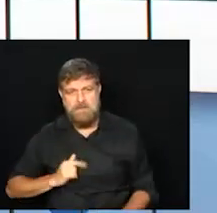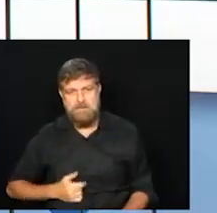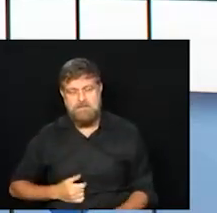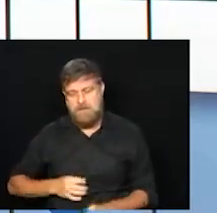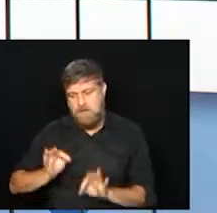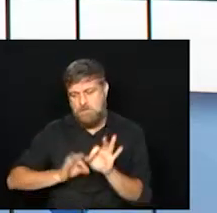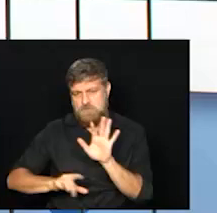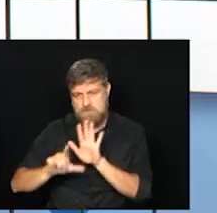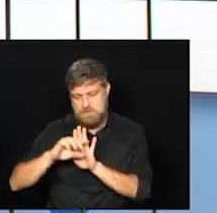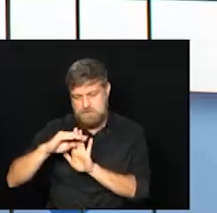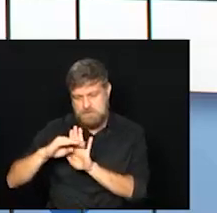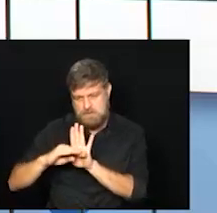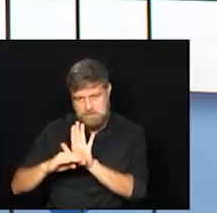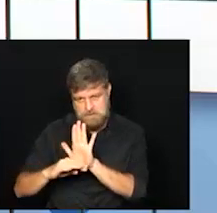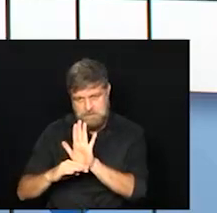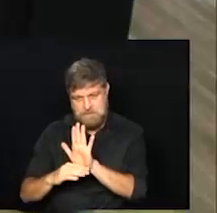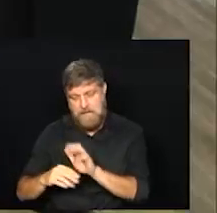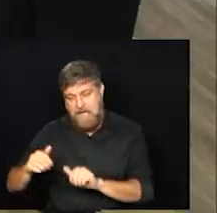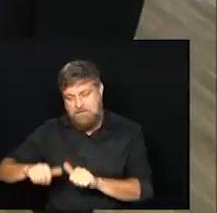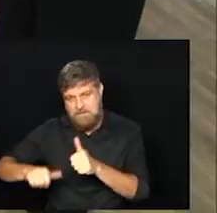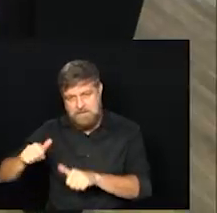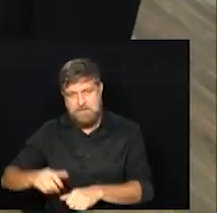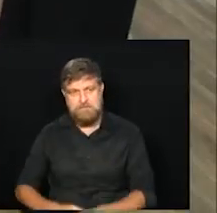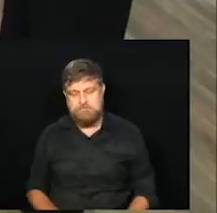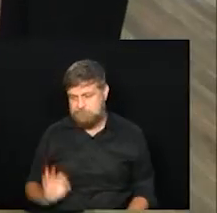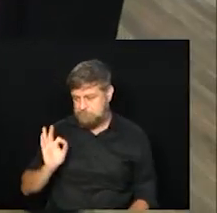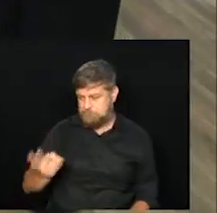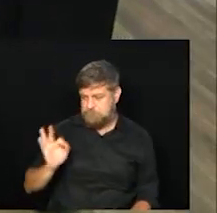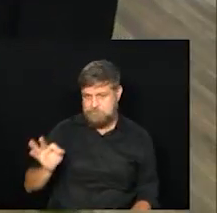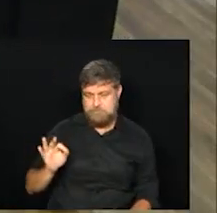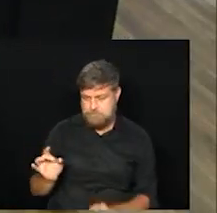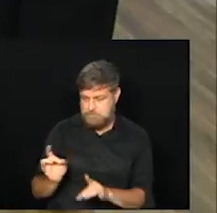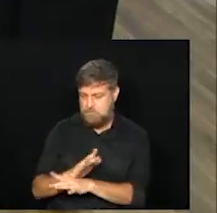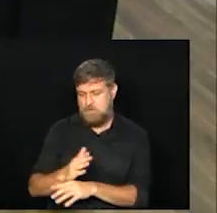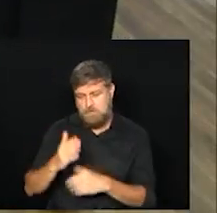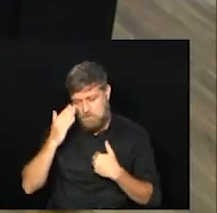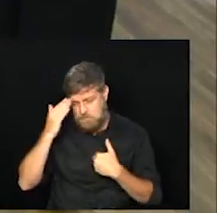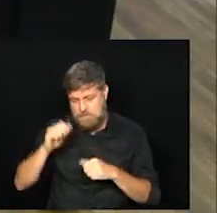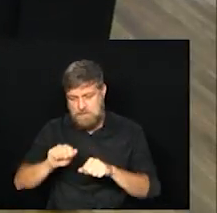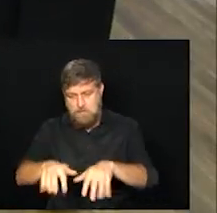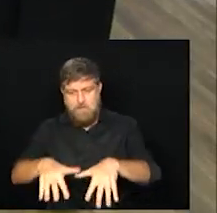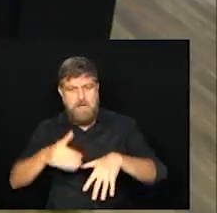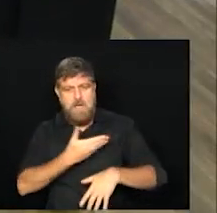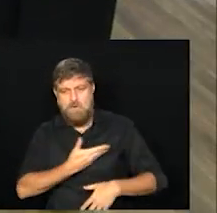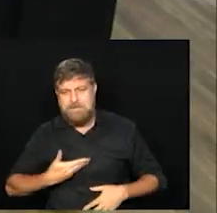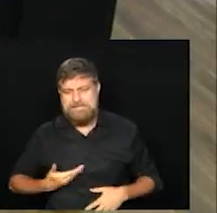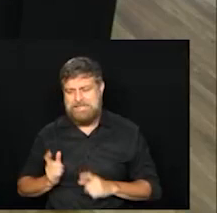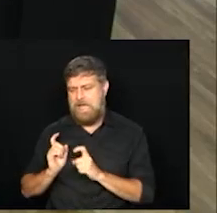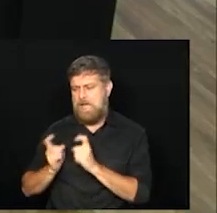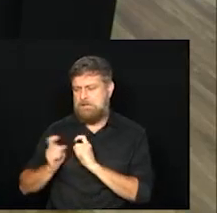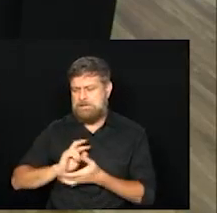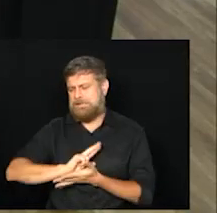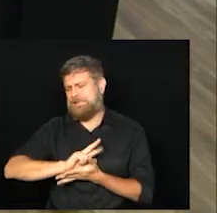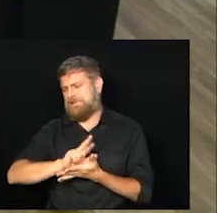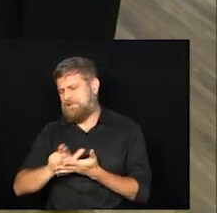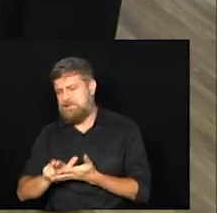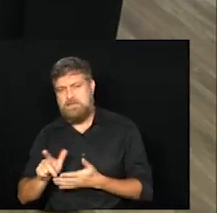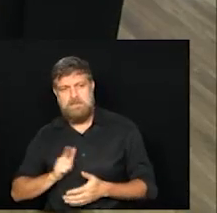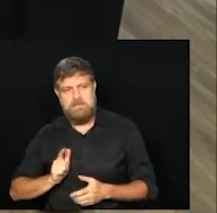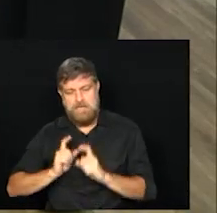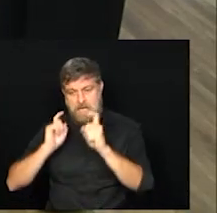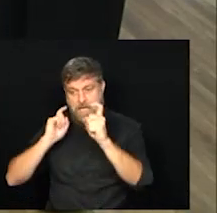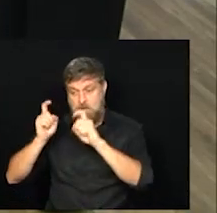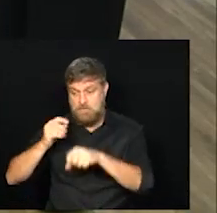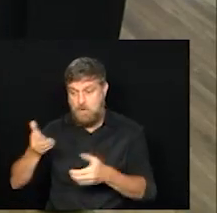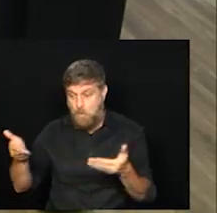de projetos que estão na pauta. Certíssimo, Mirna Abreu. Muitas audiências, reuniões. Tem a reunião ordinária a partir